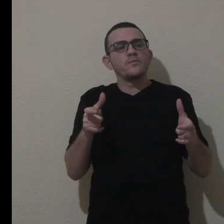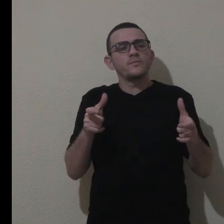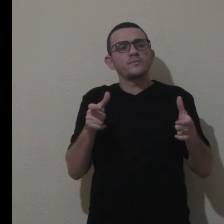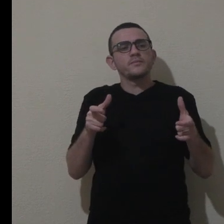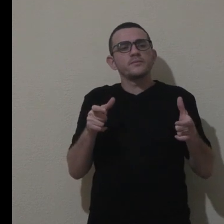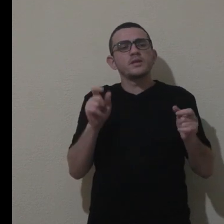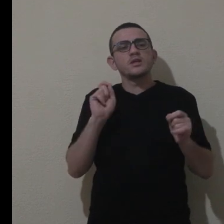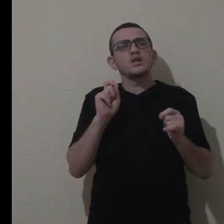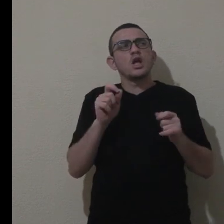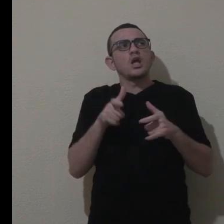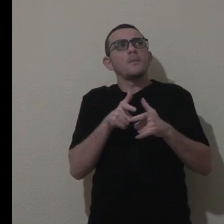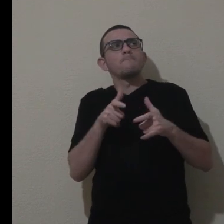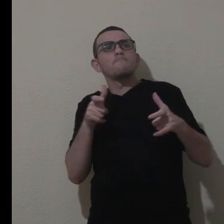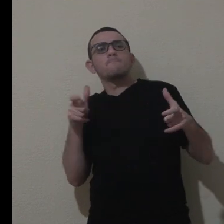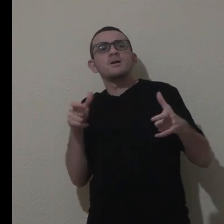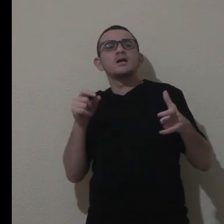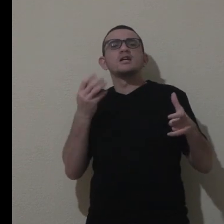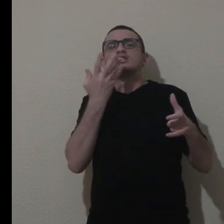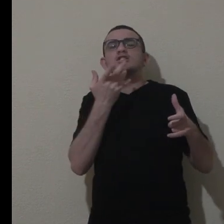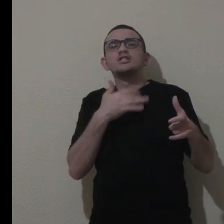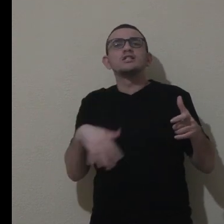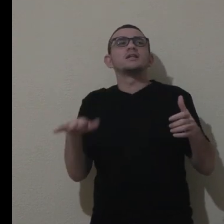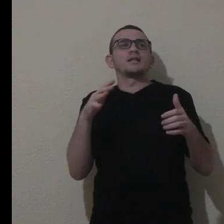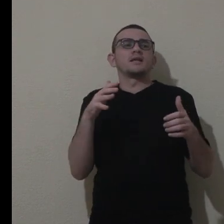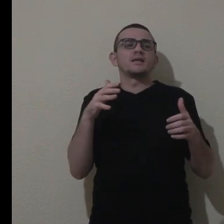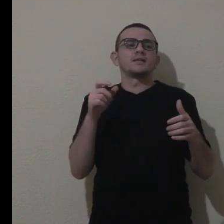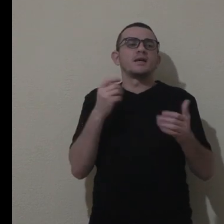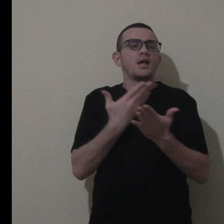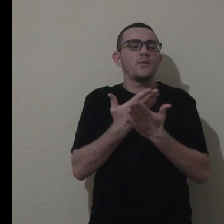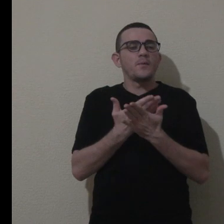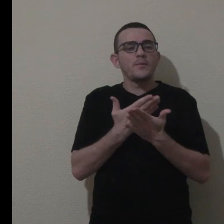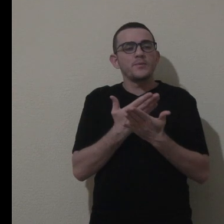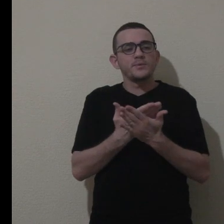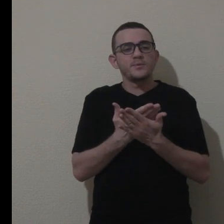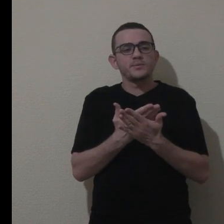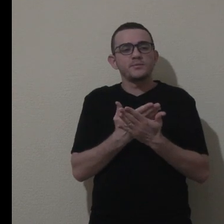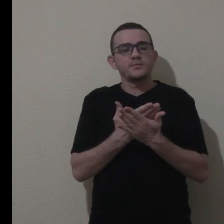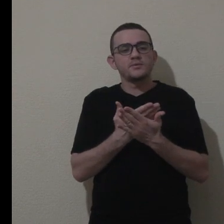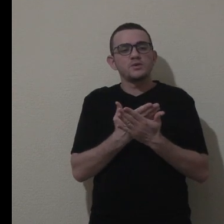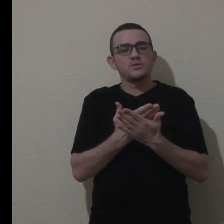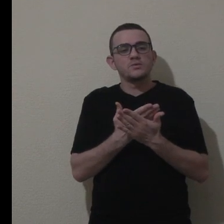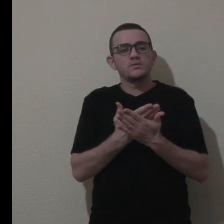né, de um número grande de crianças, é um estudo